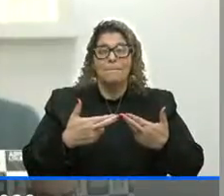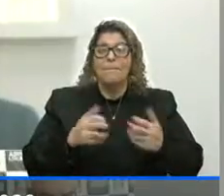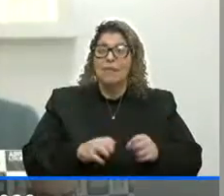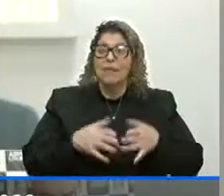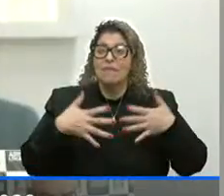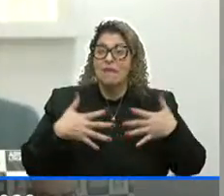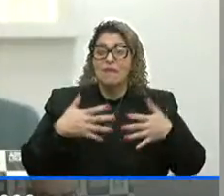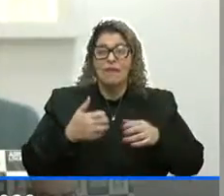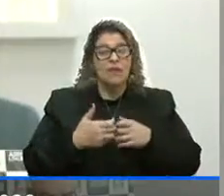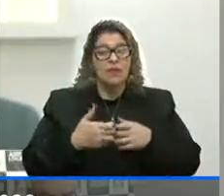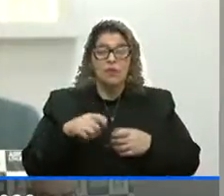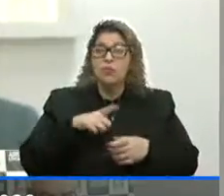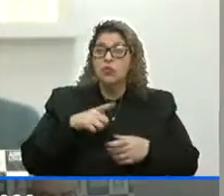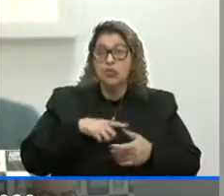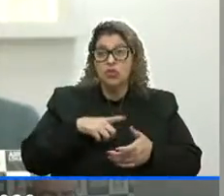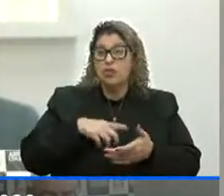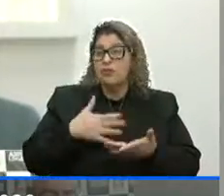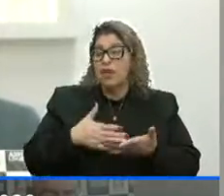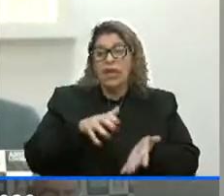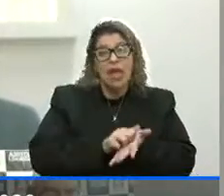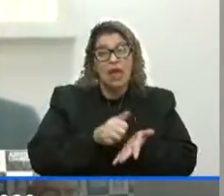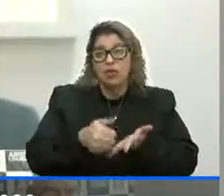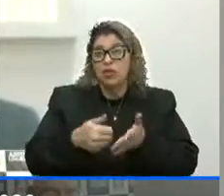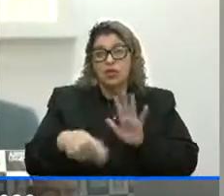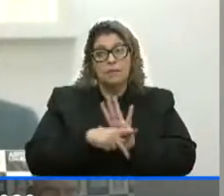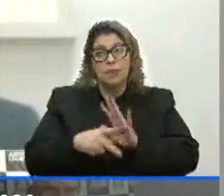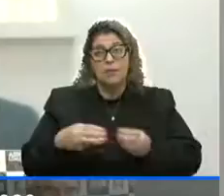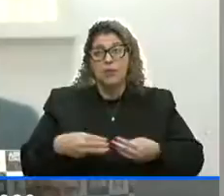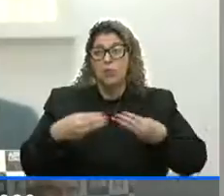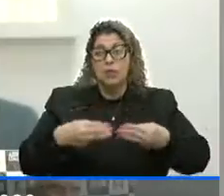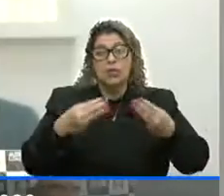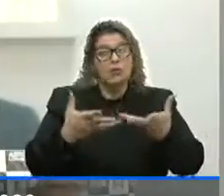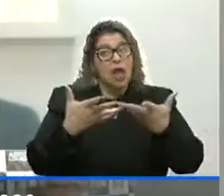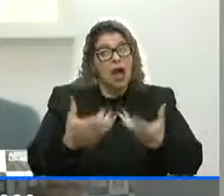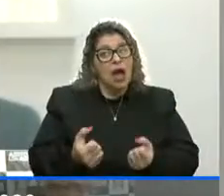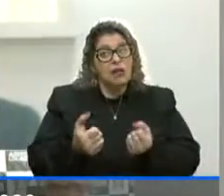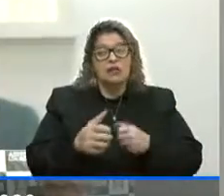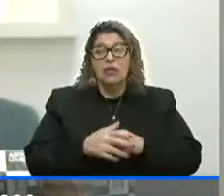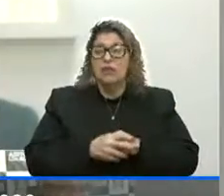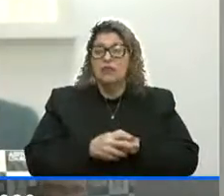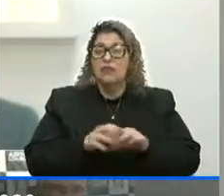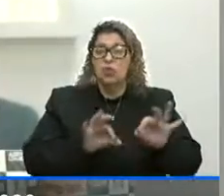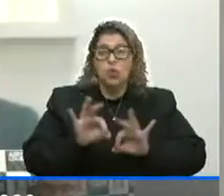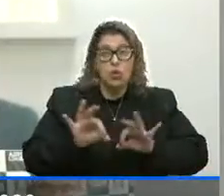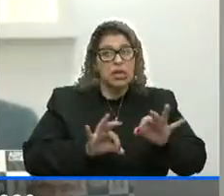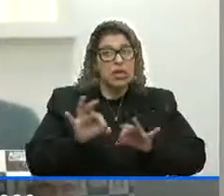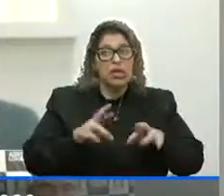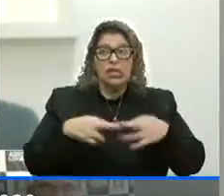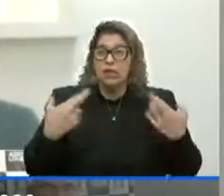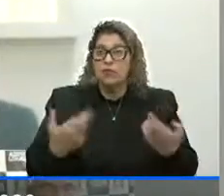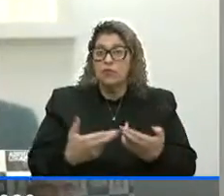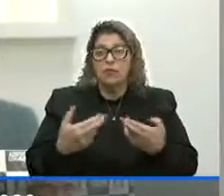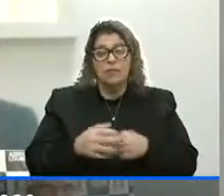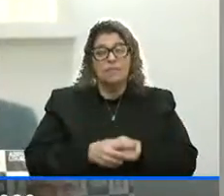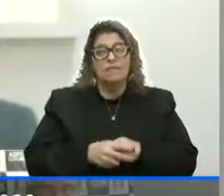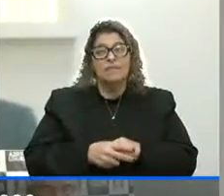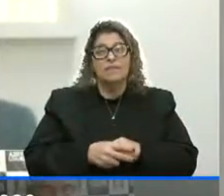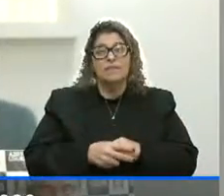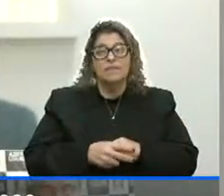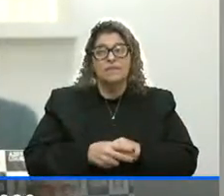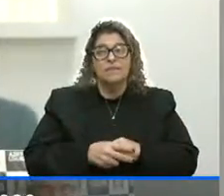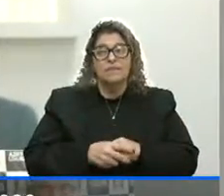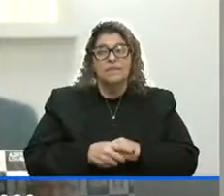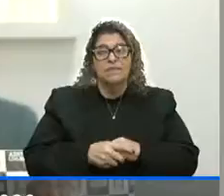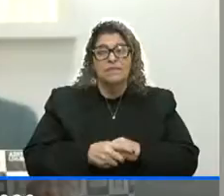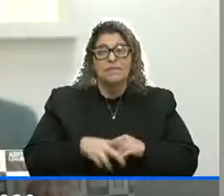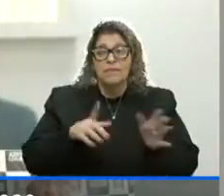agenda do ministro, tu nos passa que a gente faz aí a marcação da reunião. Tá